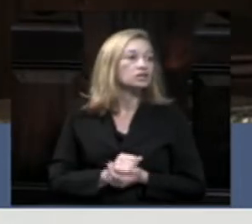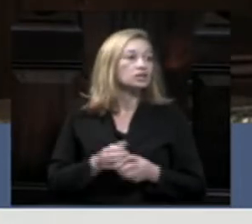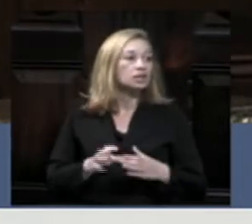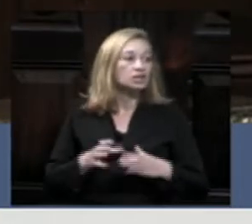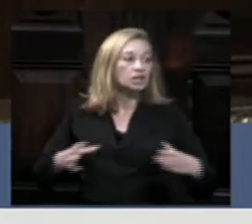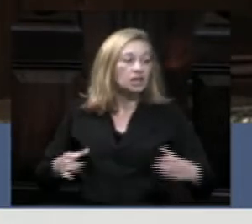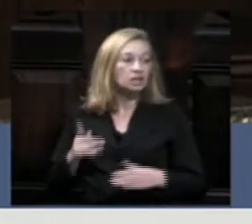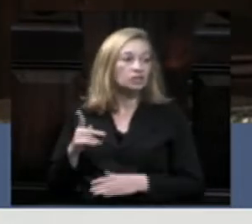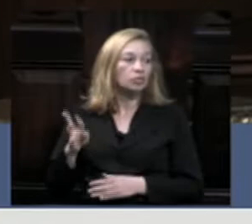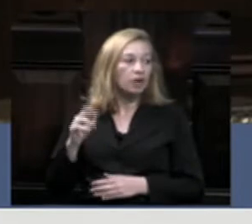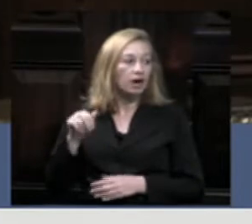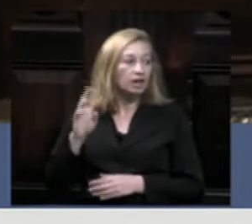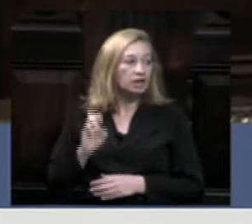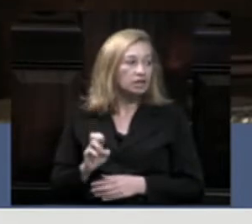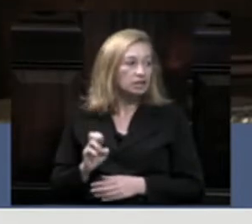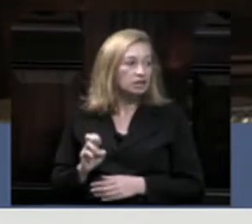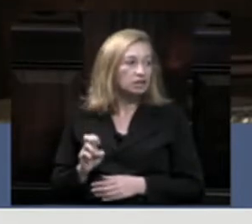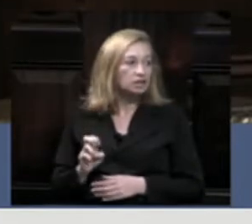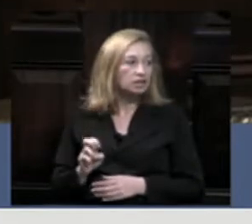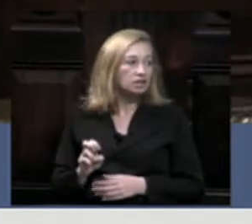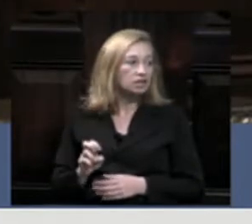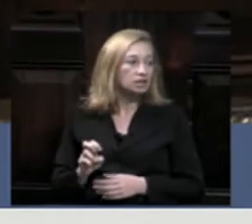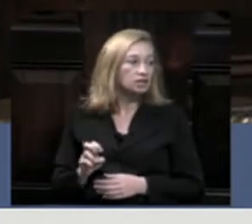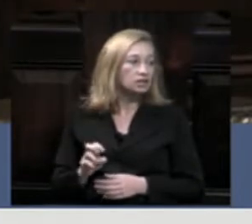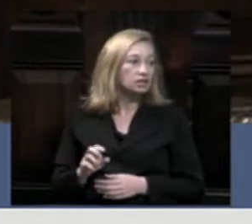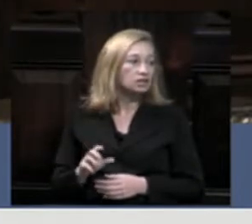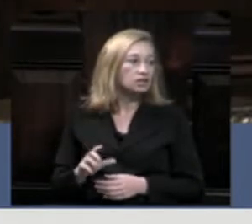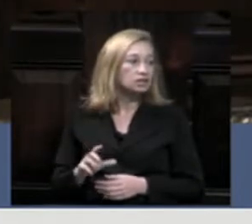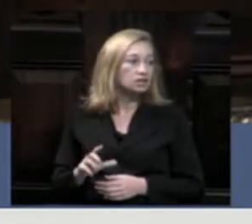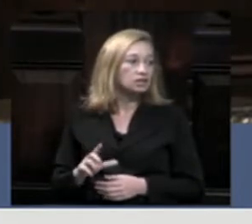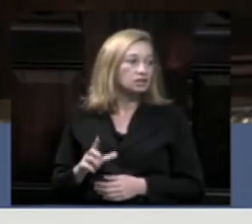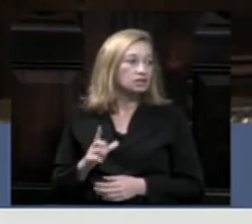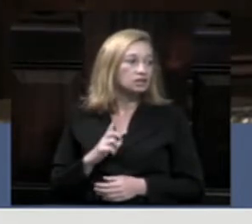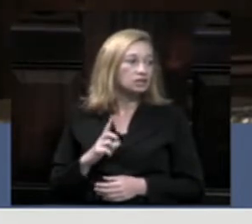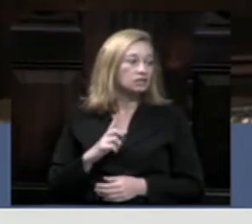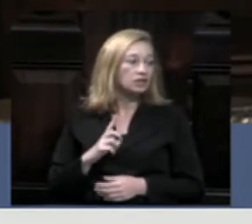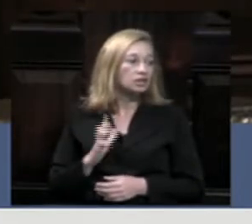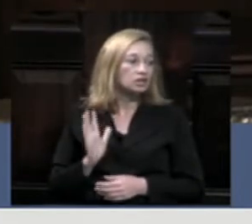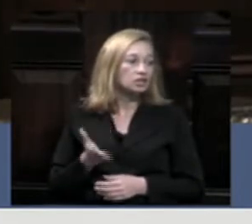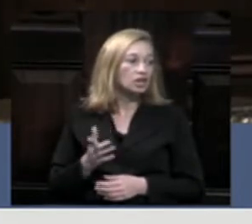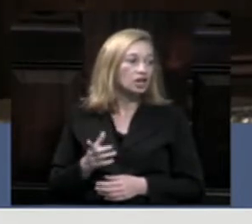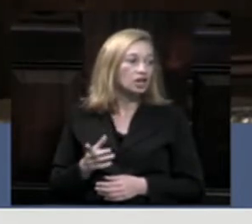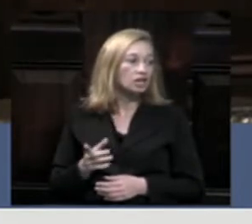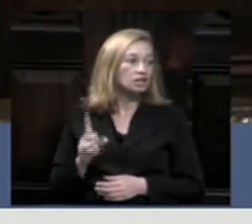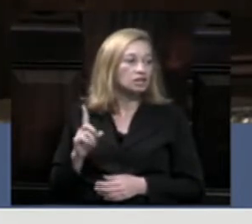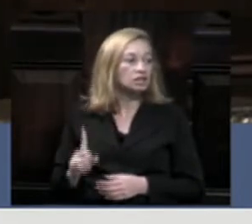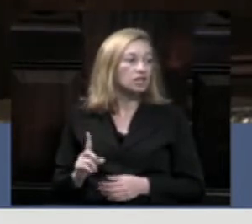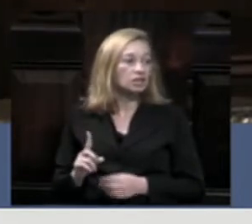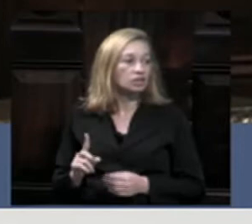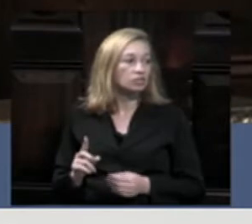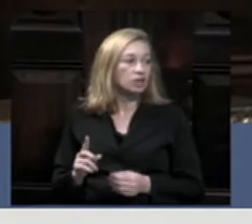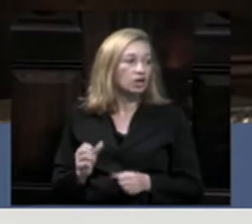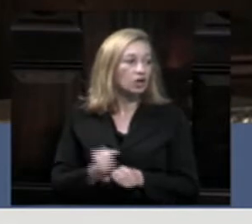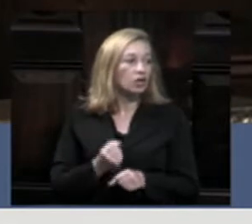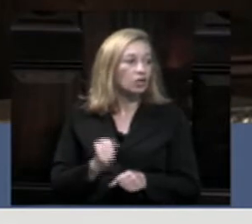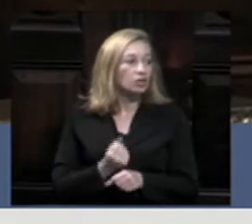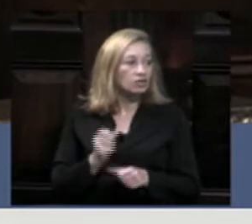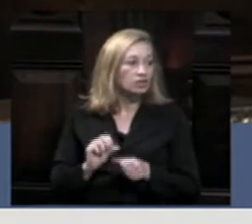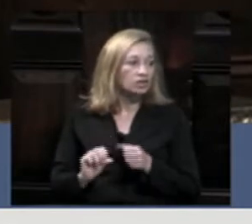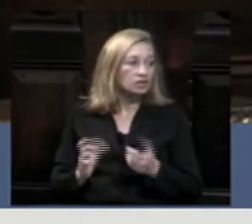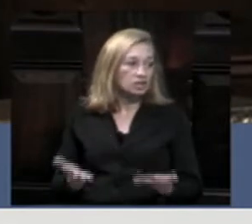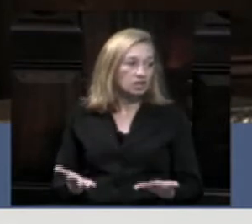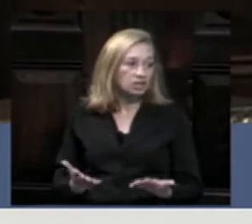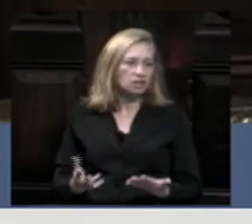Tiririca, que as licenças concedidas já representam o que eu posso dizer, um